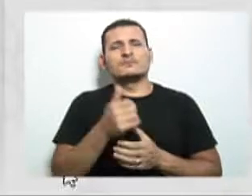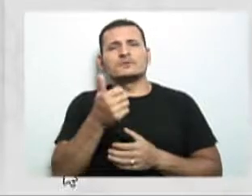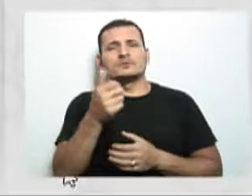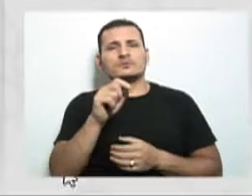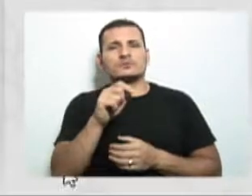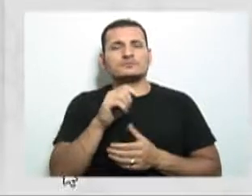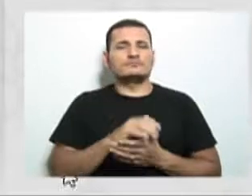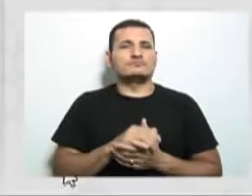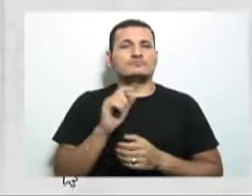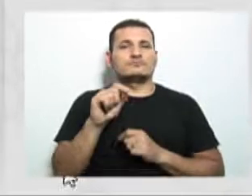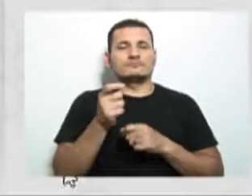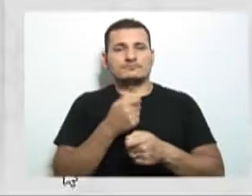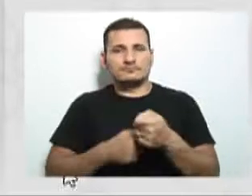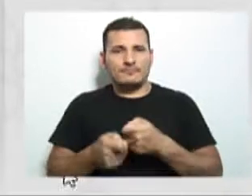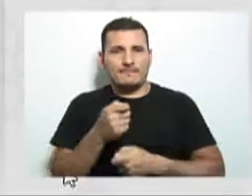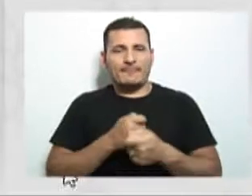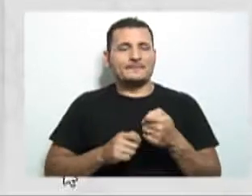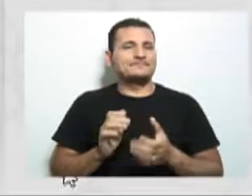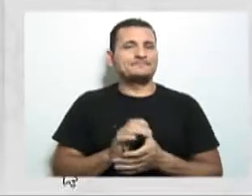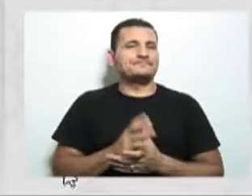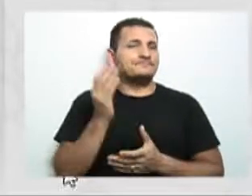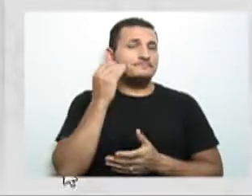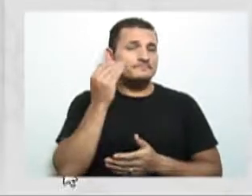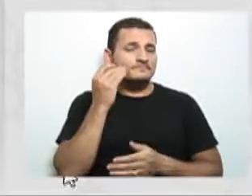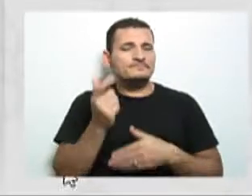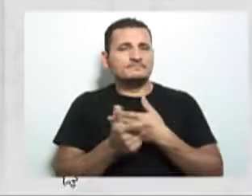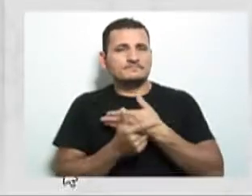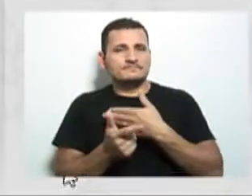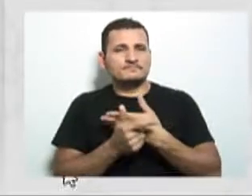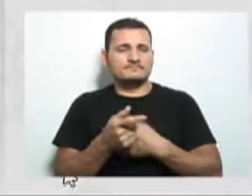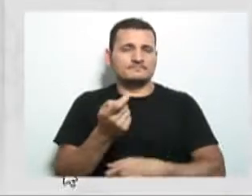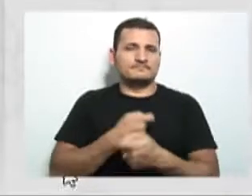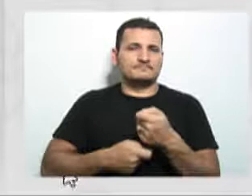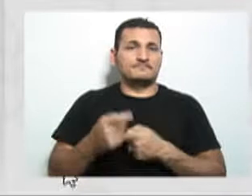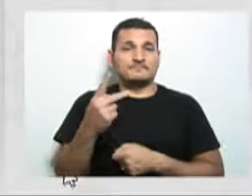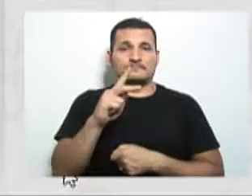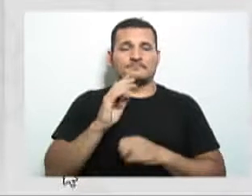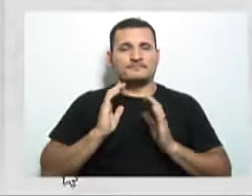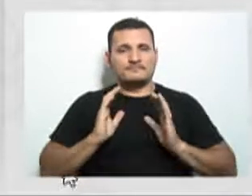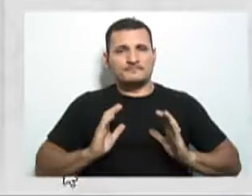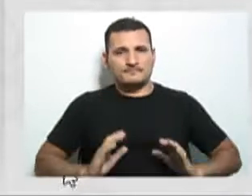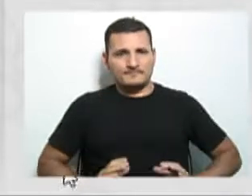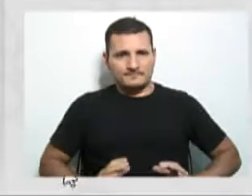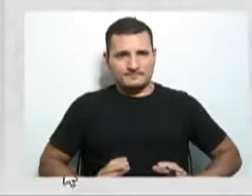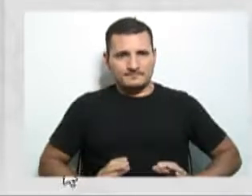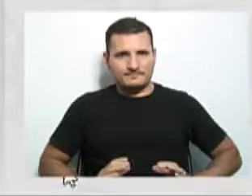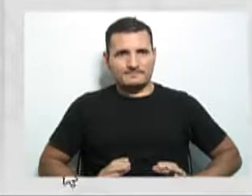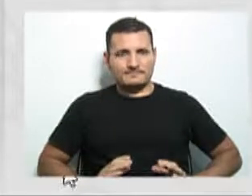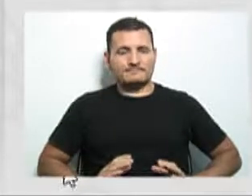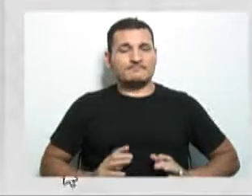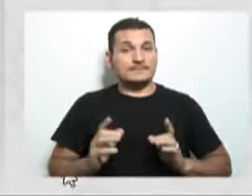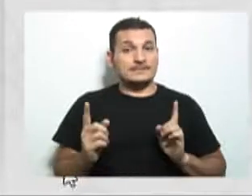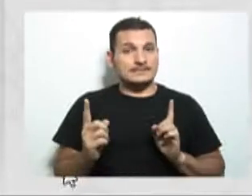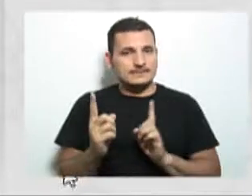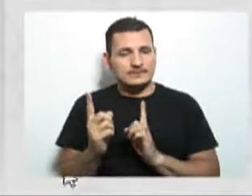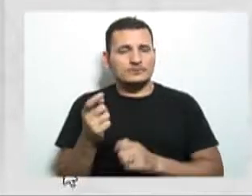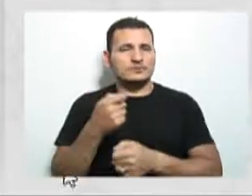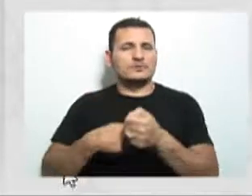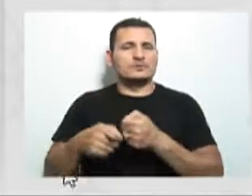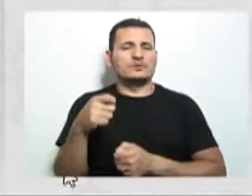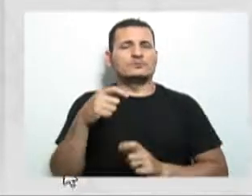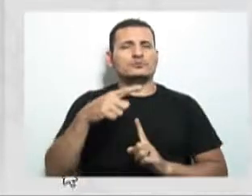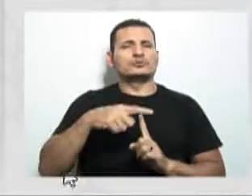negociação, verificar o papel do negociador e seu comportamento diante da negociação, os tipos